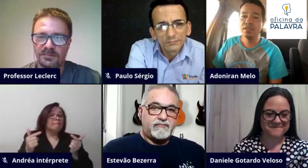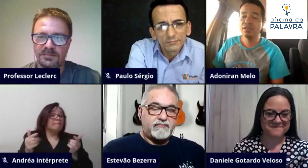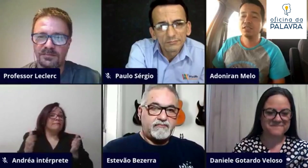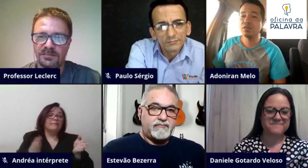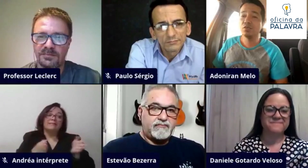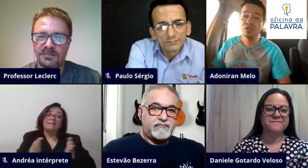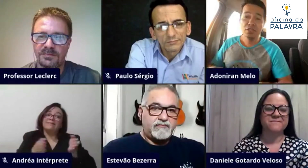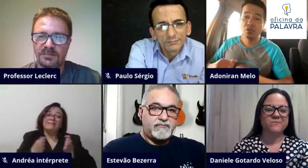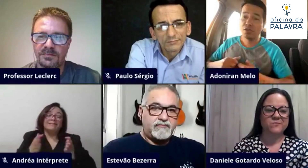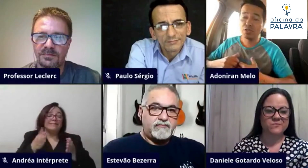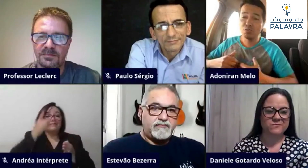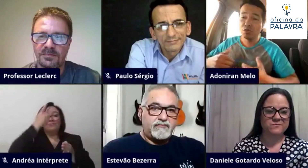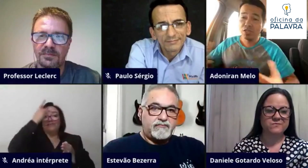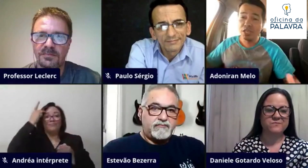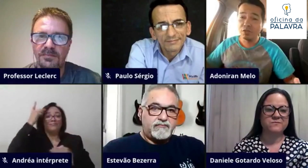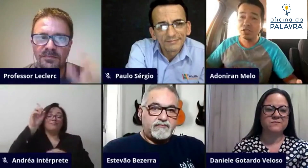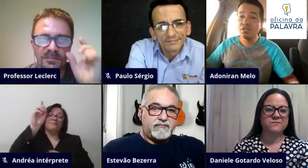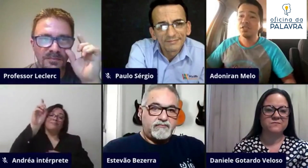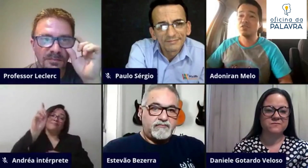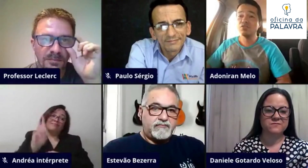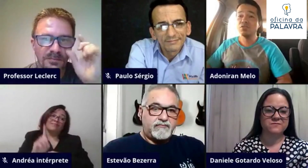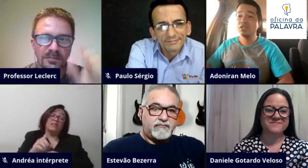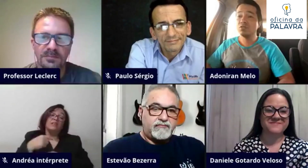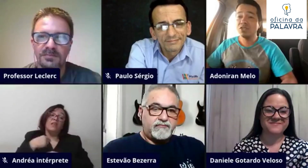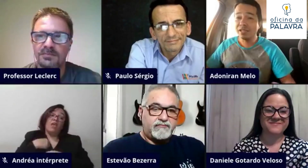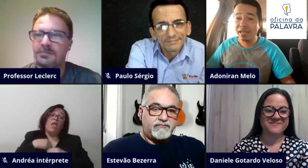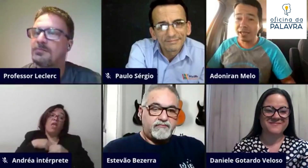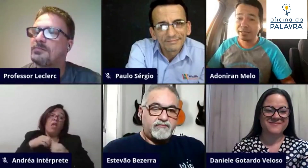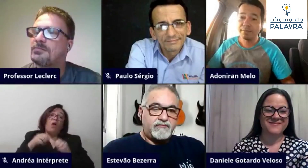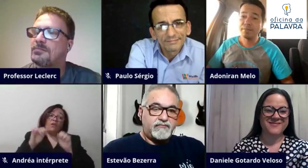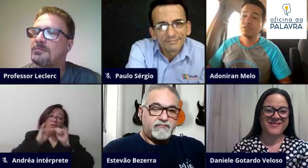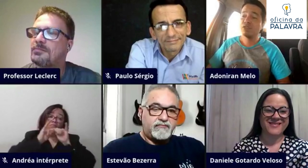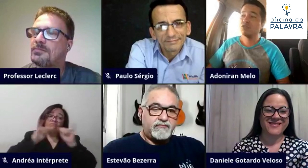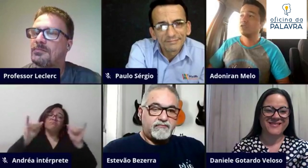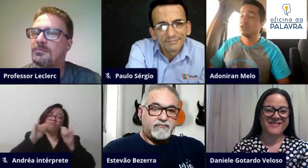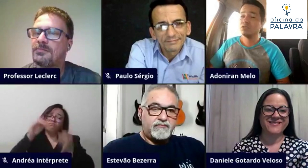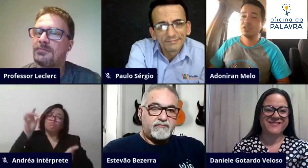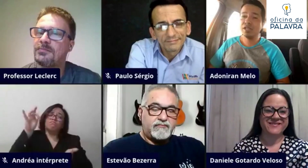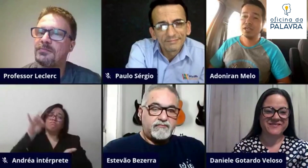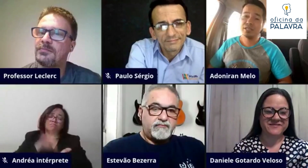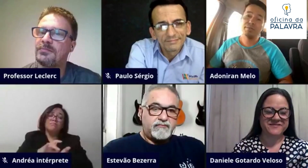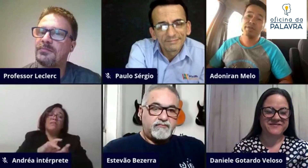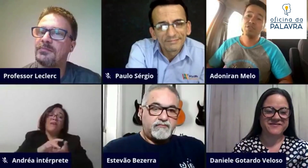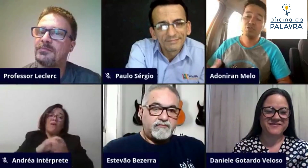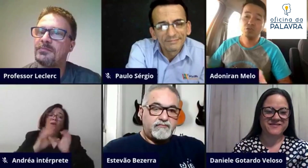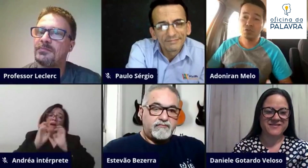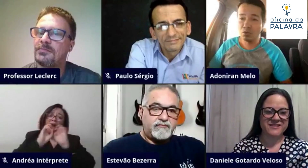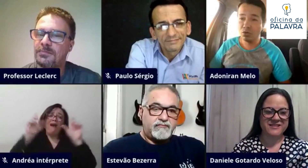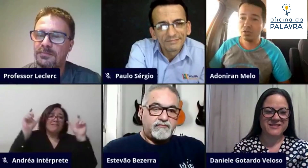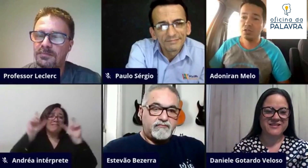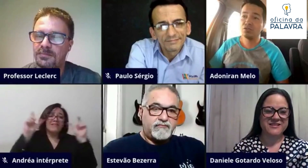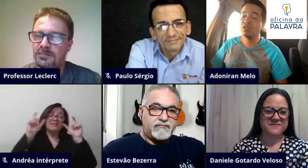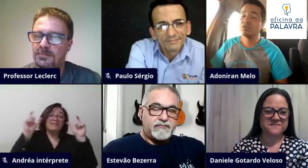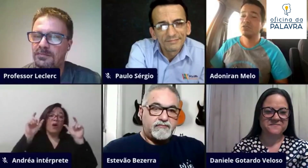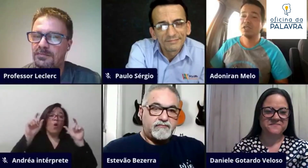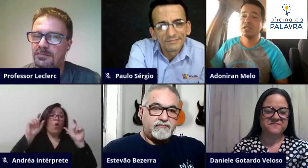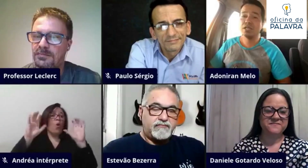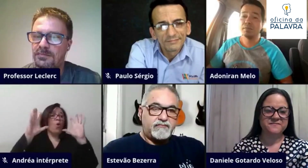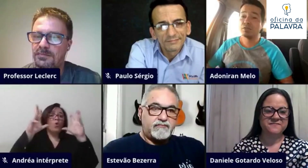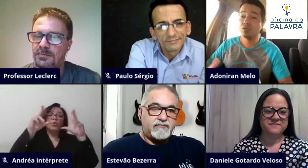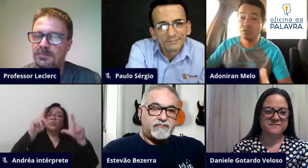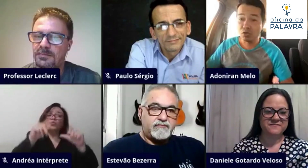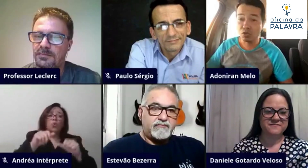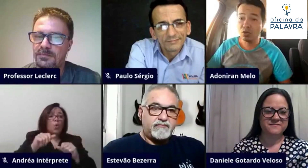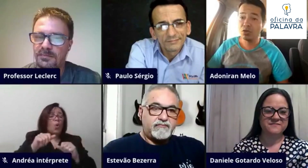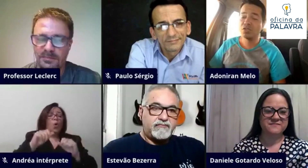deficiência. Então, talvez o meu grito aqui seja um grito de alerta, seja um grito de alerta para as instituições, seja um grito de alerta